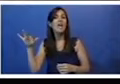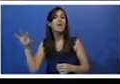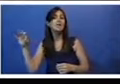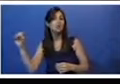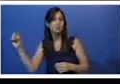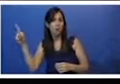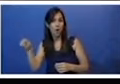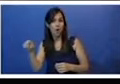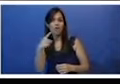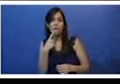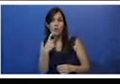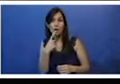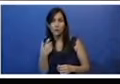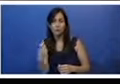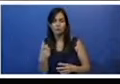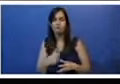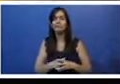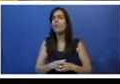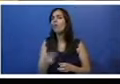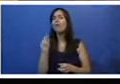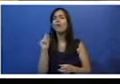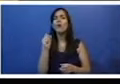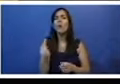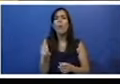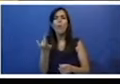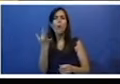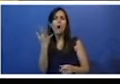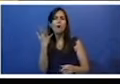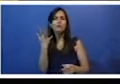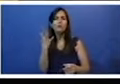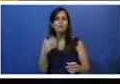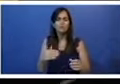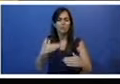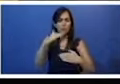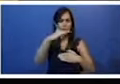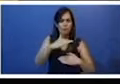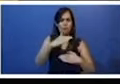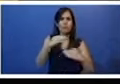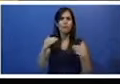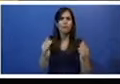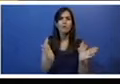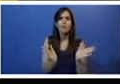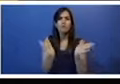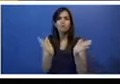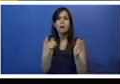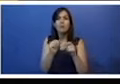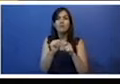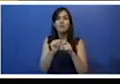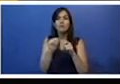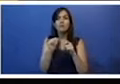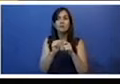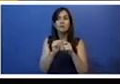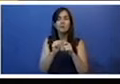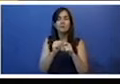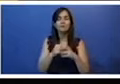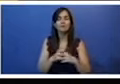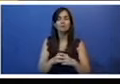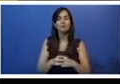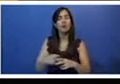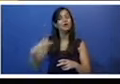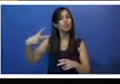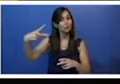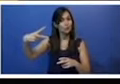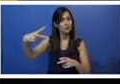em vermelho quantos desse daqui eu preciso para formar um hexágono olha lá um